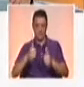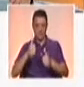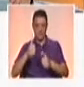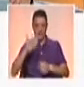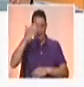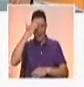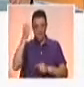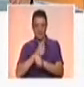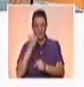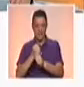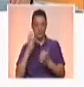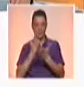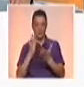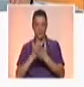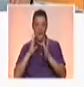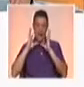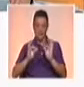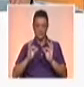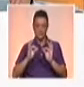acho que quem trabalha nas escolas, sobretudo, essa é